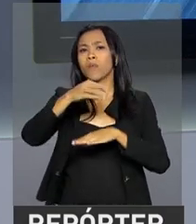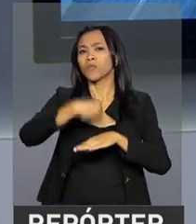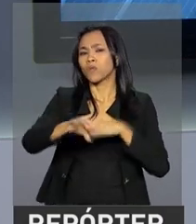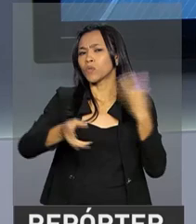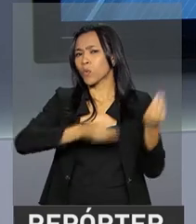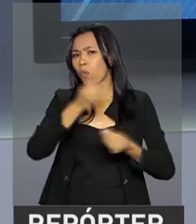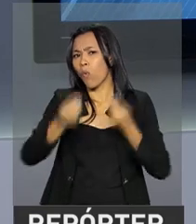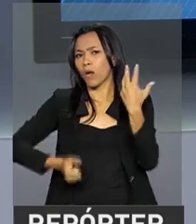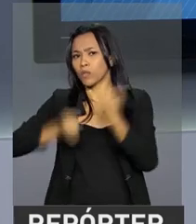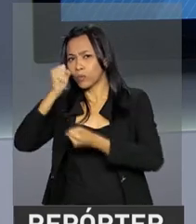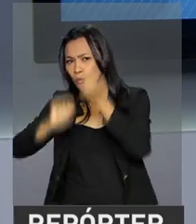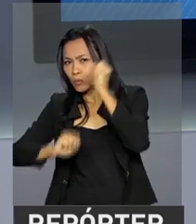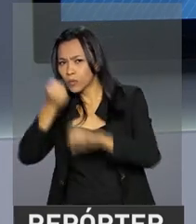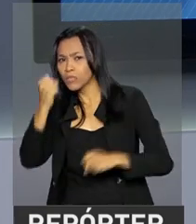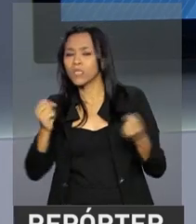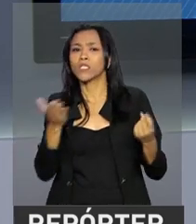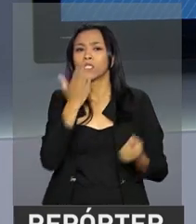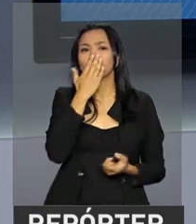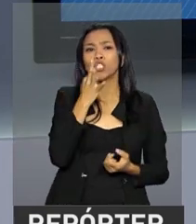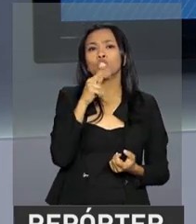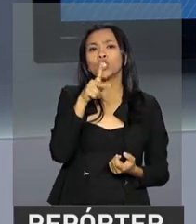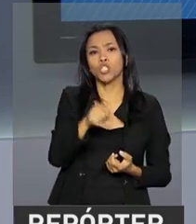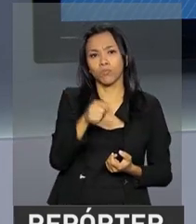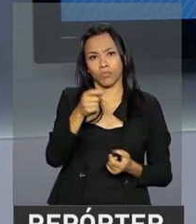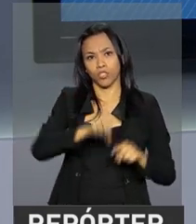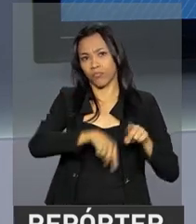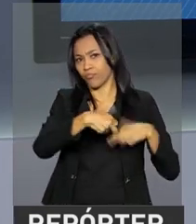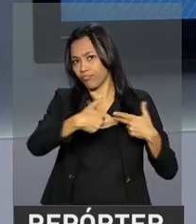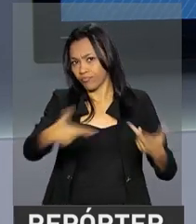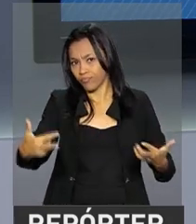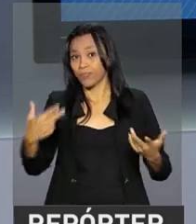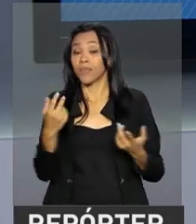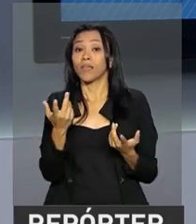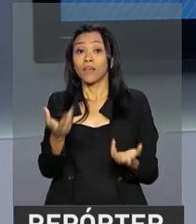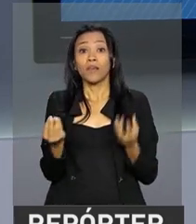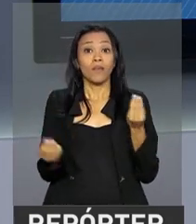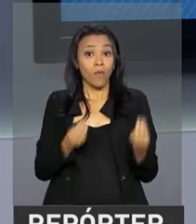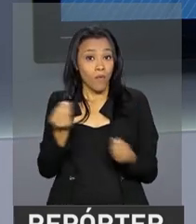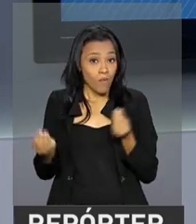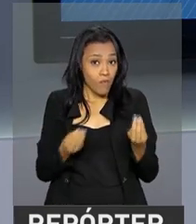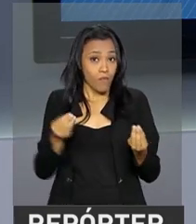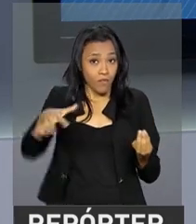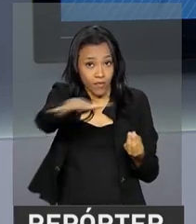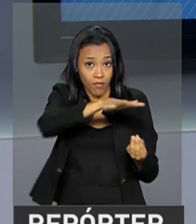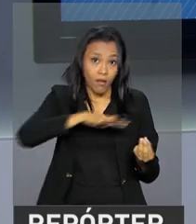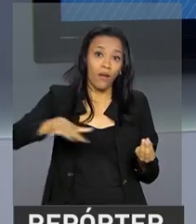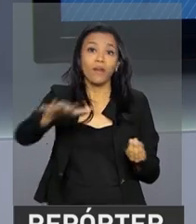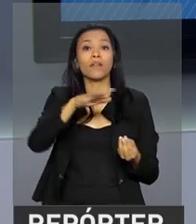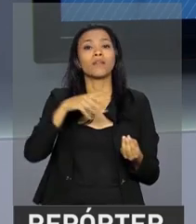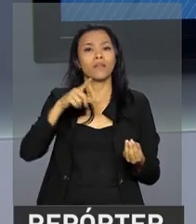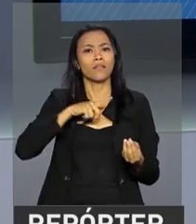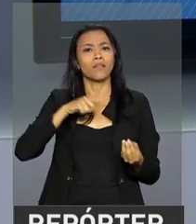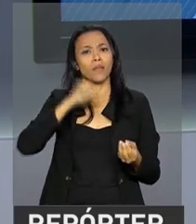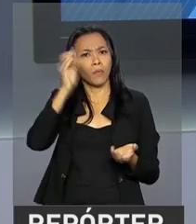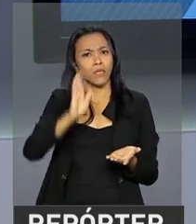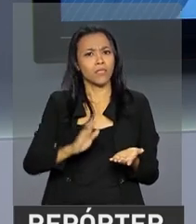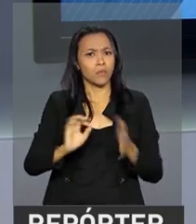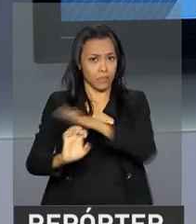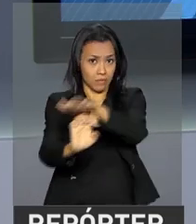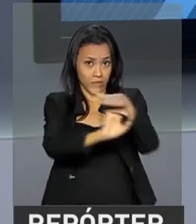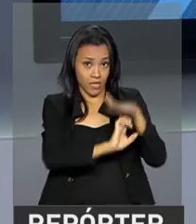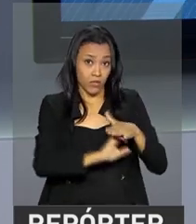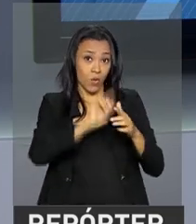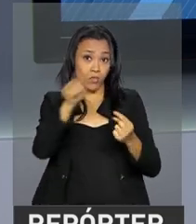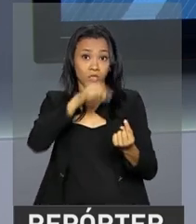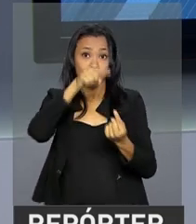vendas da indústria o tipo de produto mais vendido faturamento e ranking das empresas do setor que atuam no brasil a idéia é